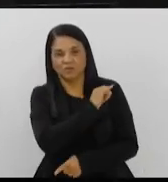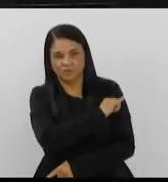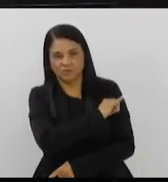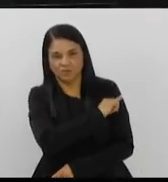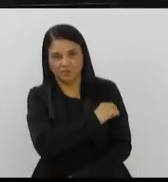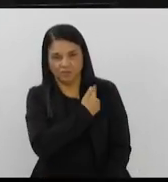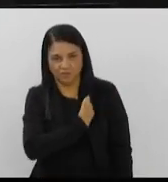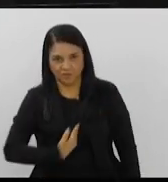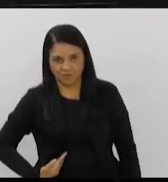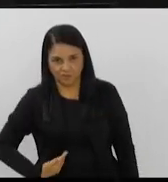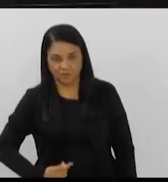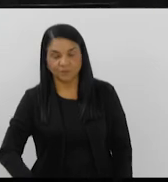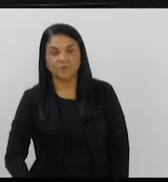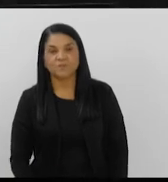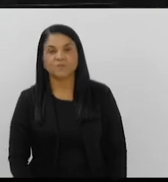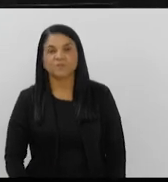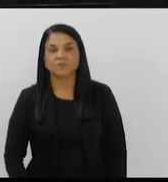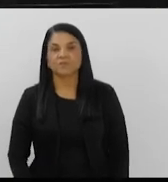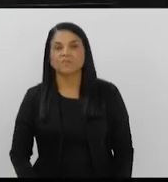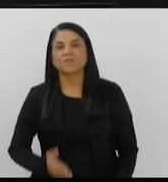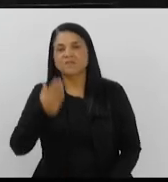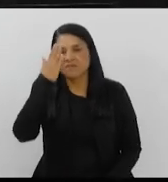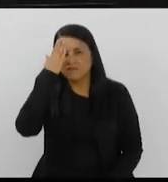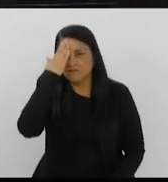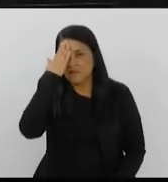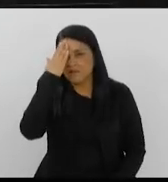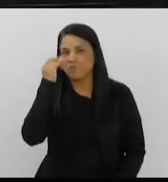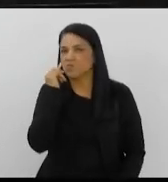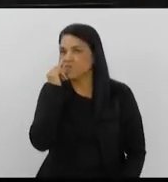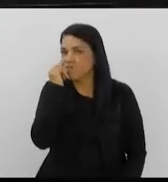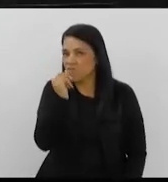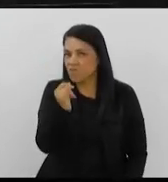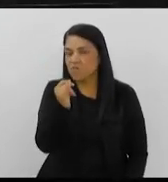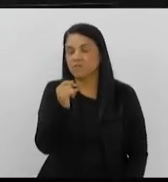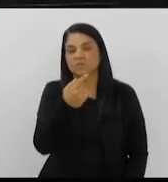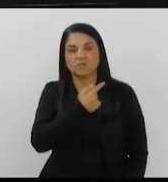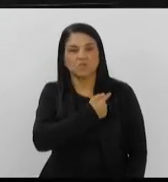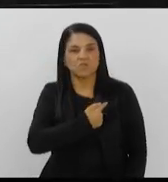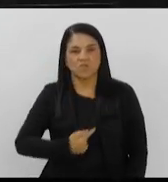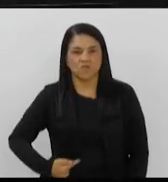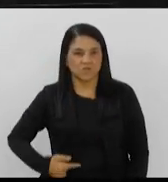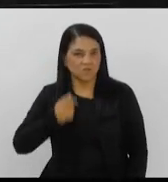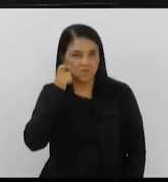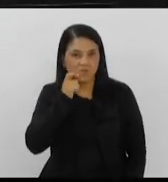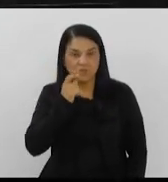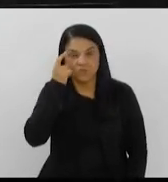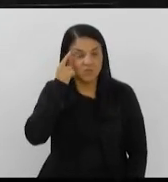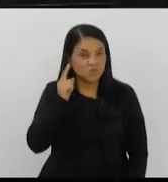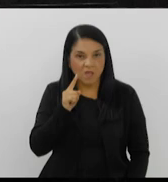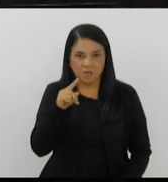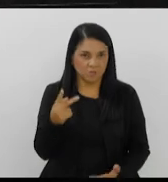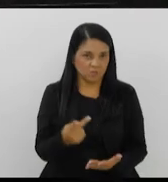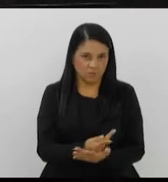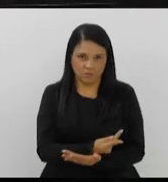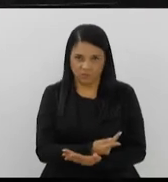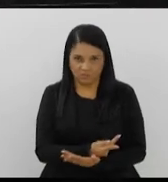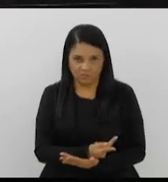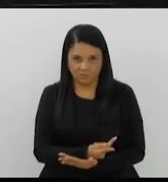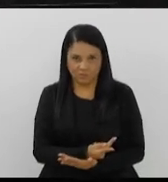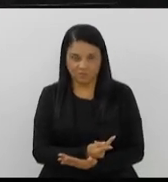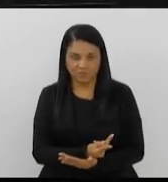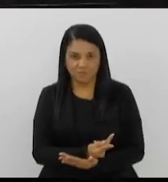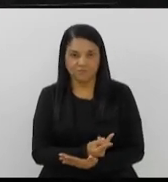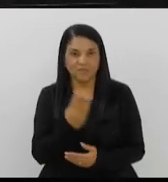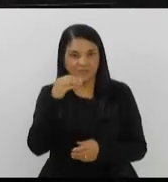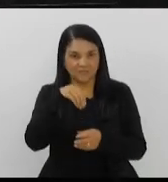quando eu falo que o governador Cláudio Castro com certeza não sabe o que está acontecendo, é porque